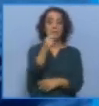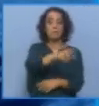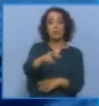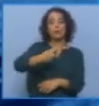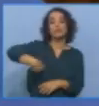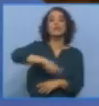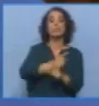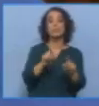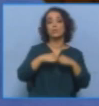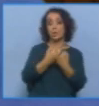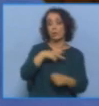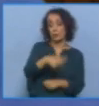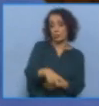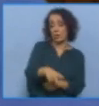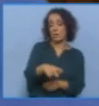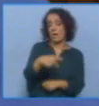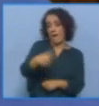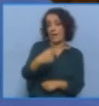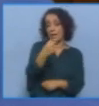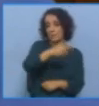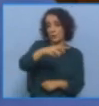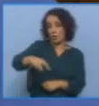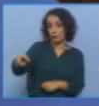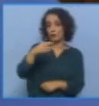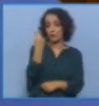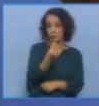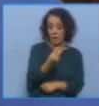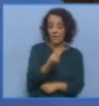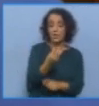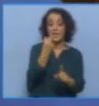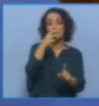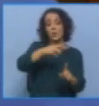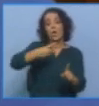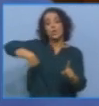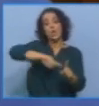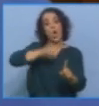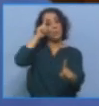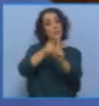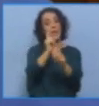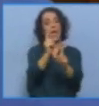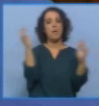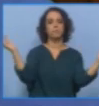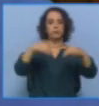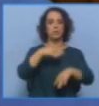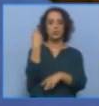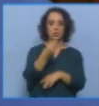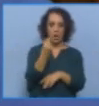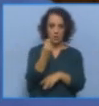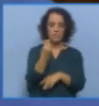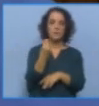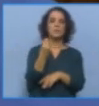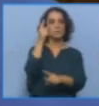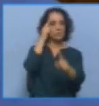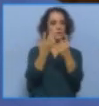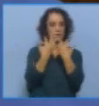porque na sociedade portuguesa são 3 milhões de jovens, e aquilo que o 3 milhões de nós quer ser é esse congresso de jovens para jovens, em que os jovens